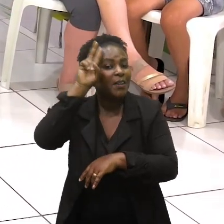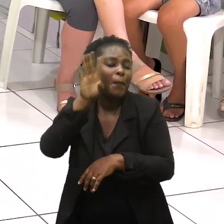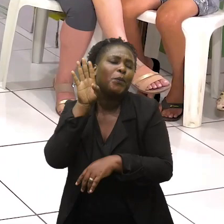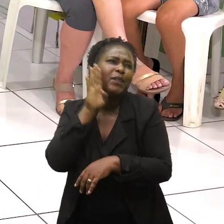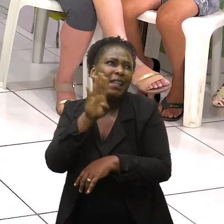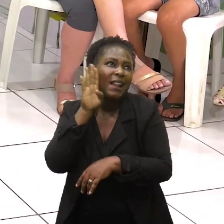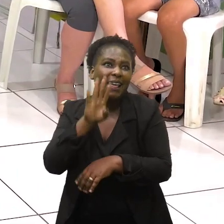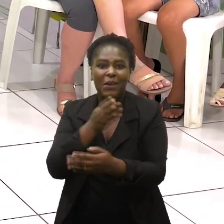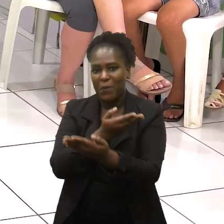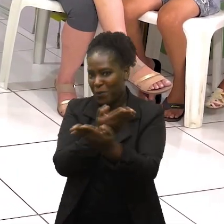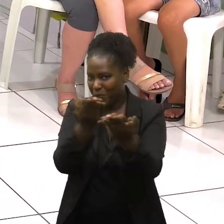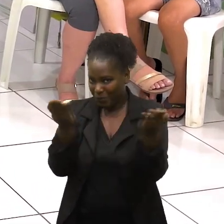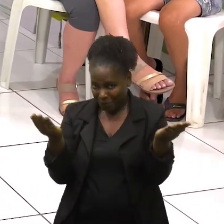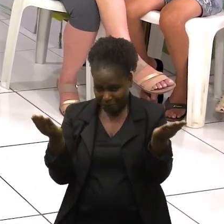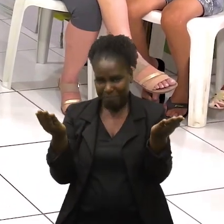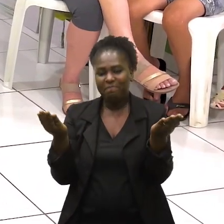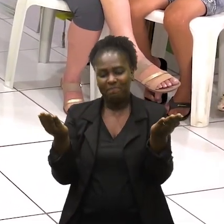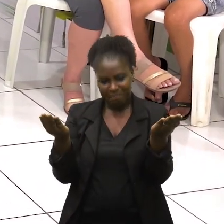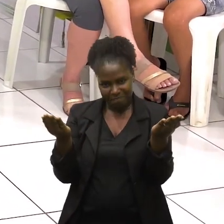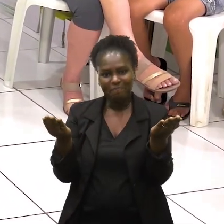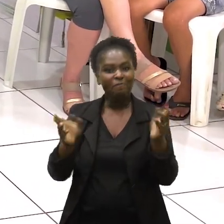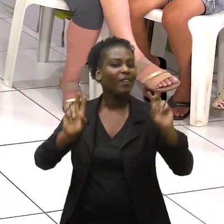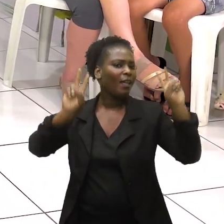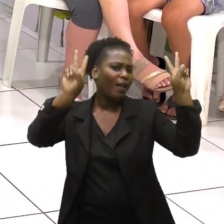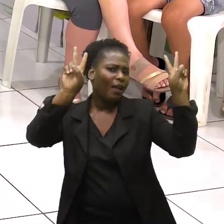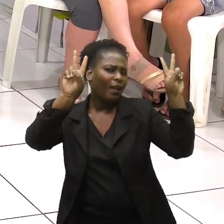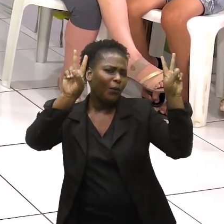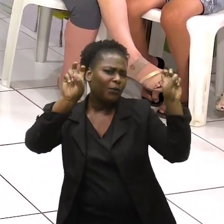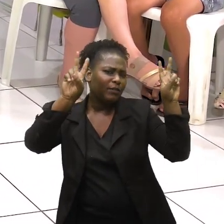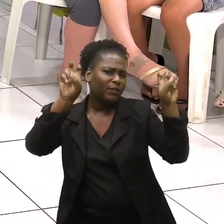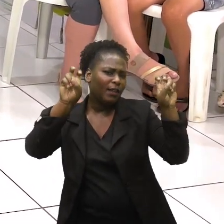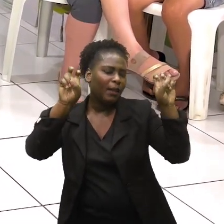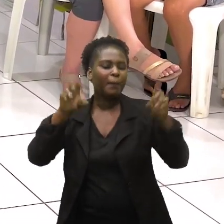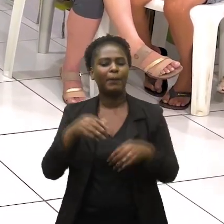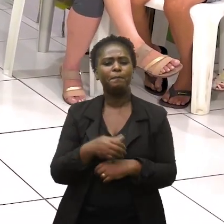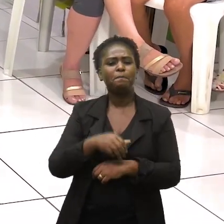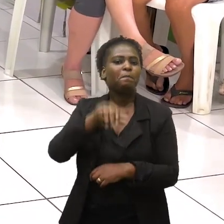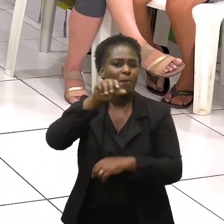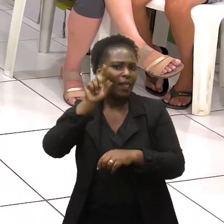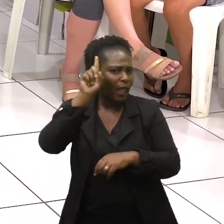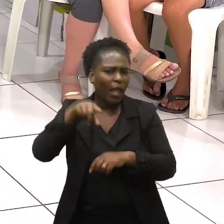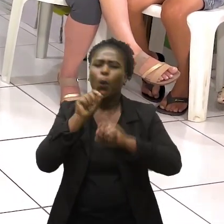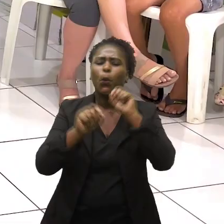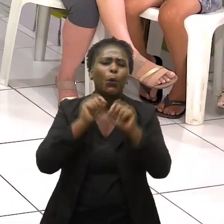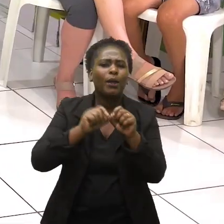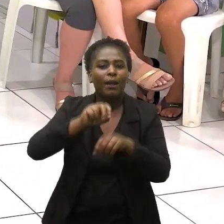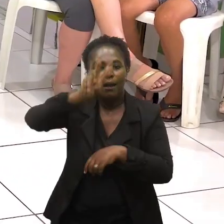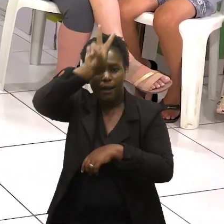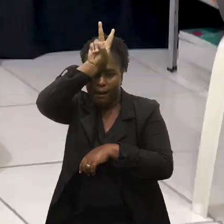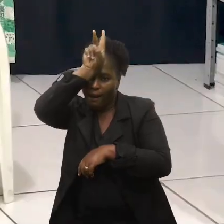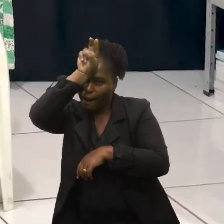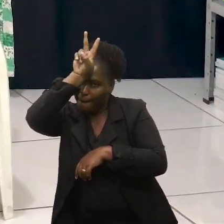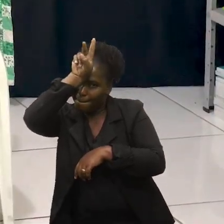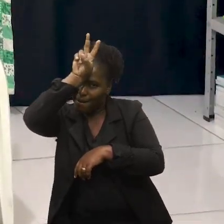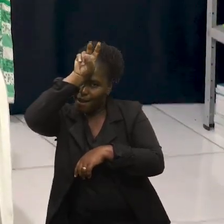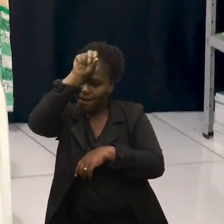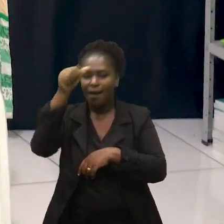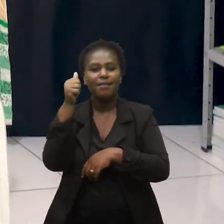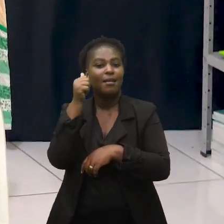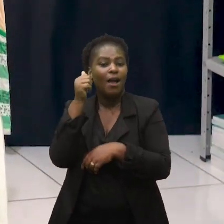O título dessa escola é O Casamento da Dona Baratinha. Era uma